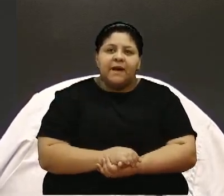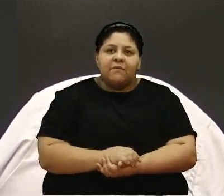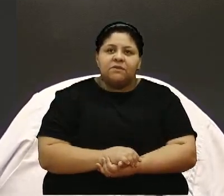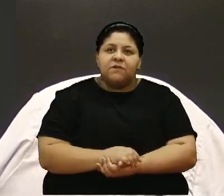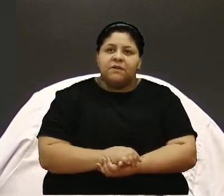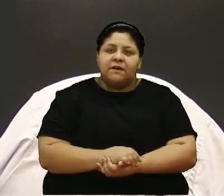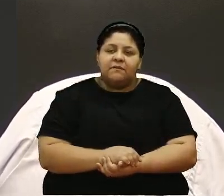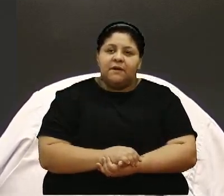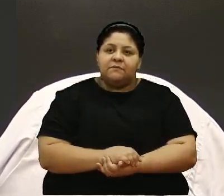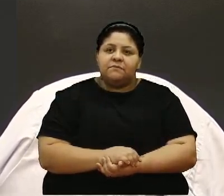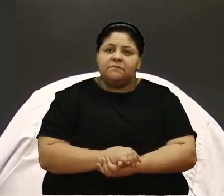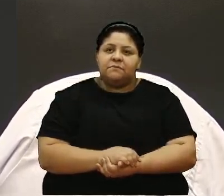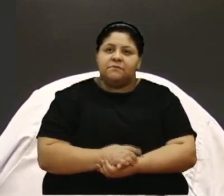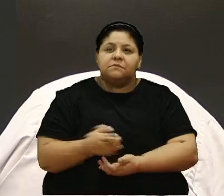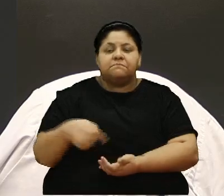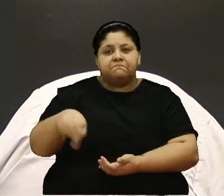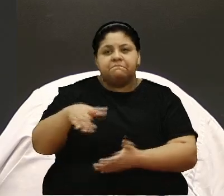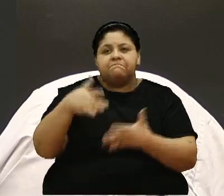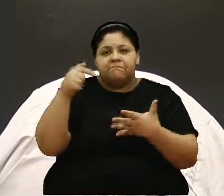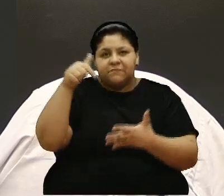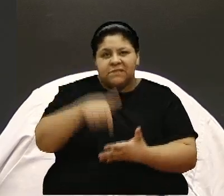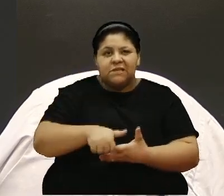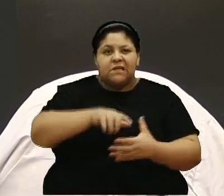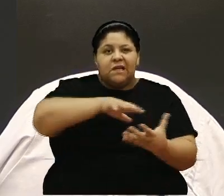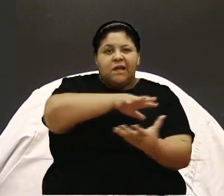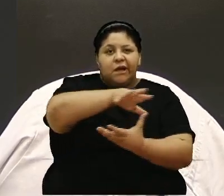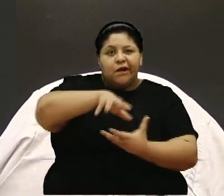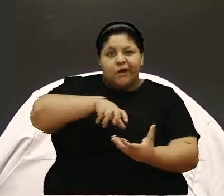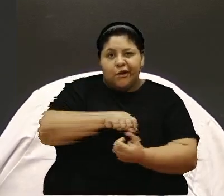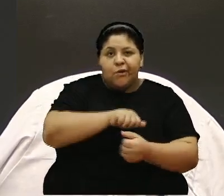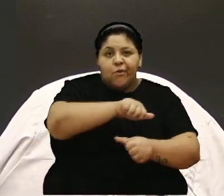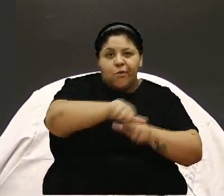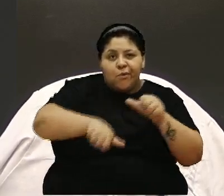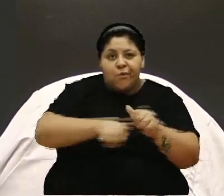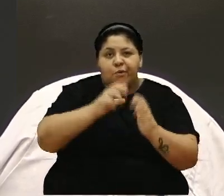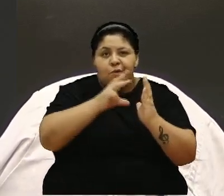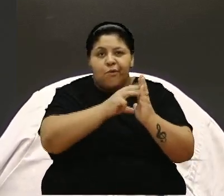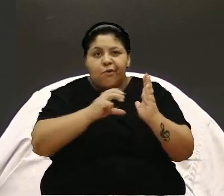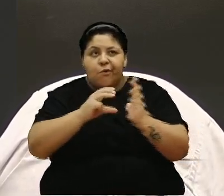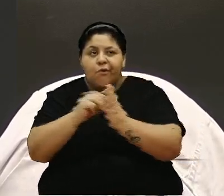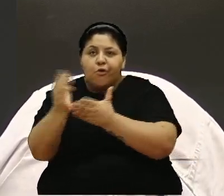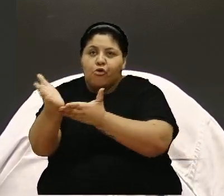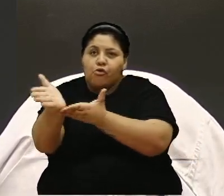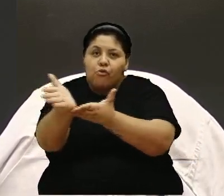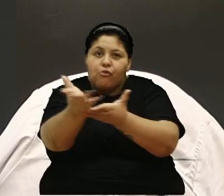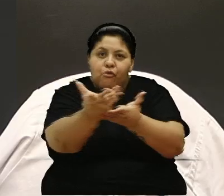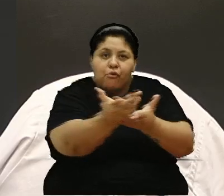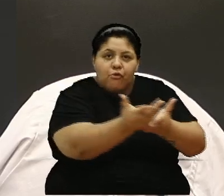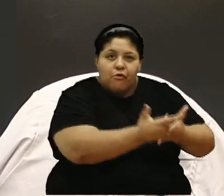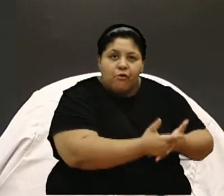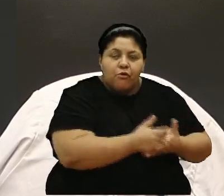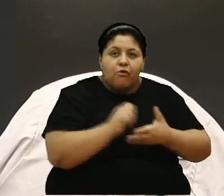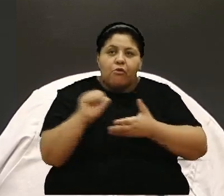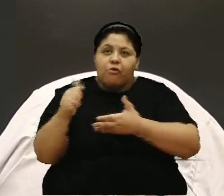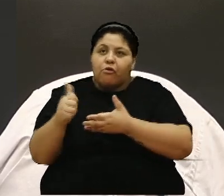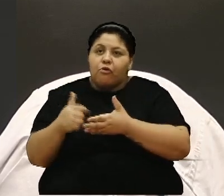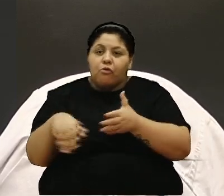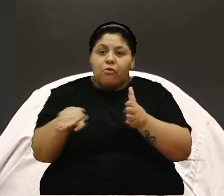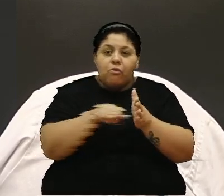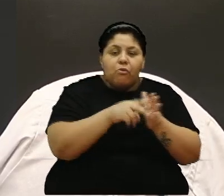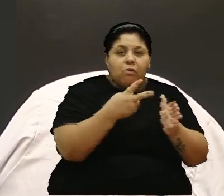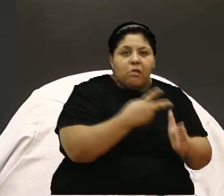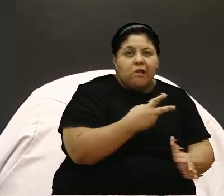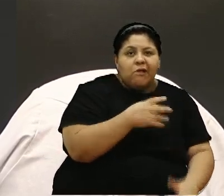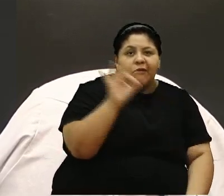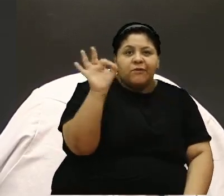Plantando alho em agosto. Essa reforma alterou o modelo de recolhimento de 11% para 22% para muitos